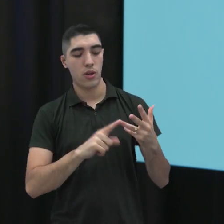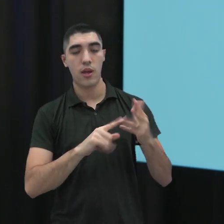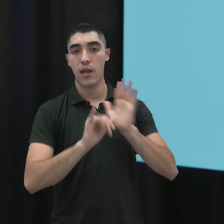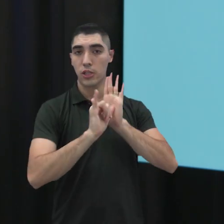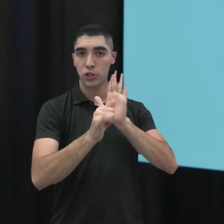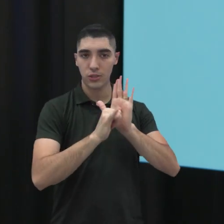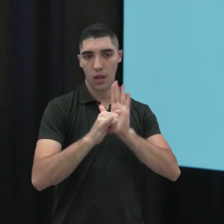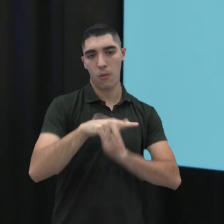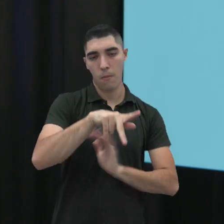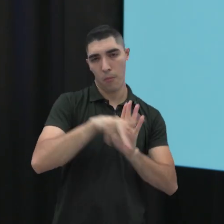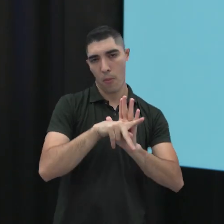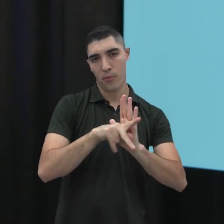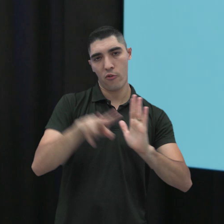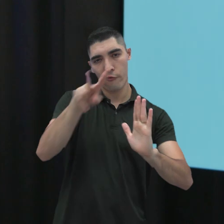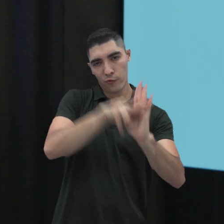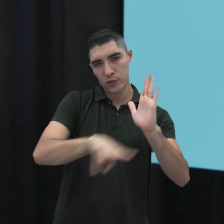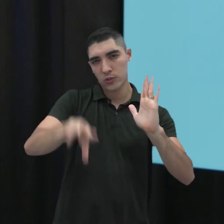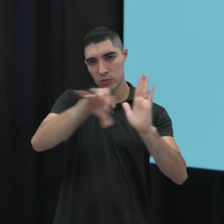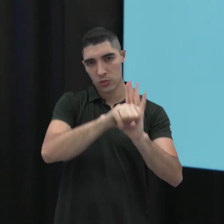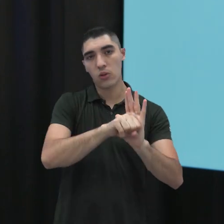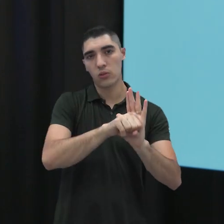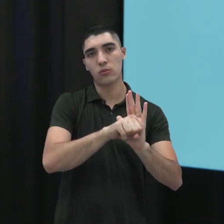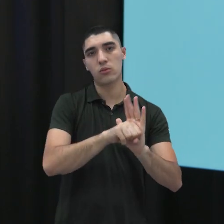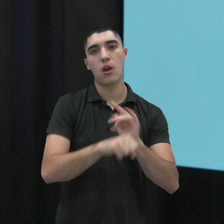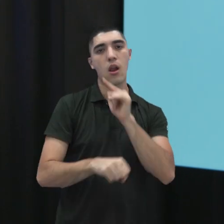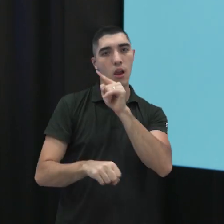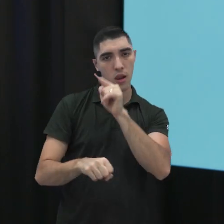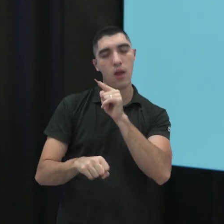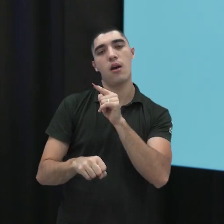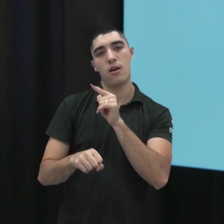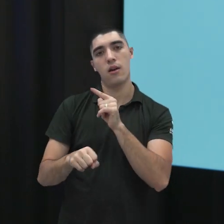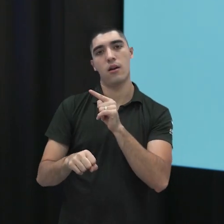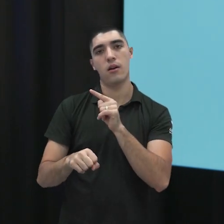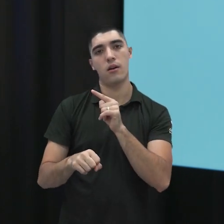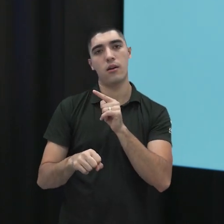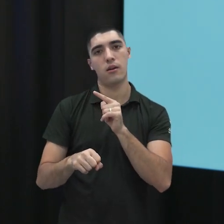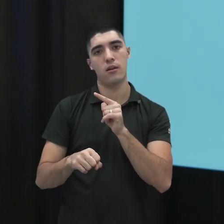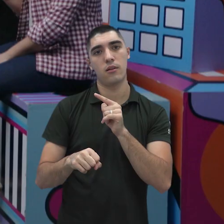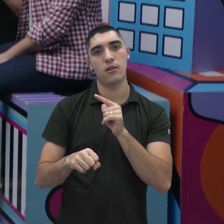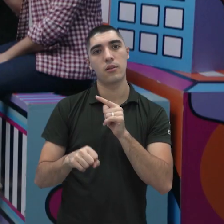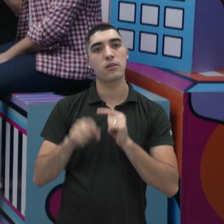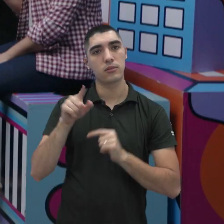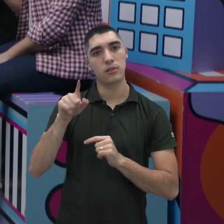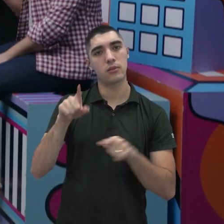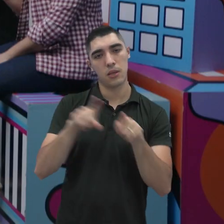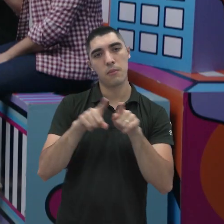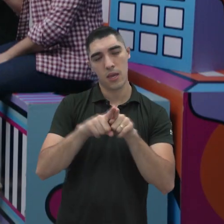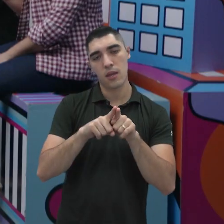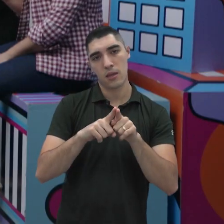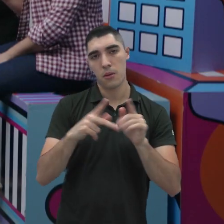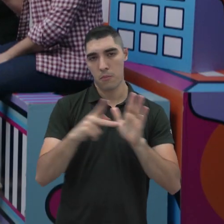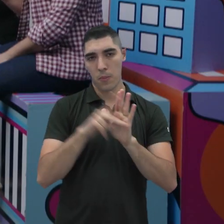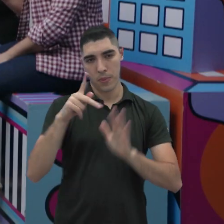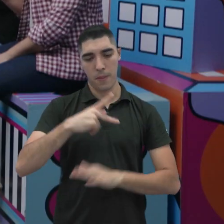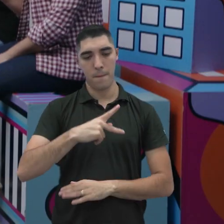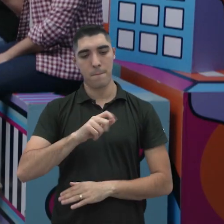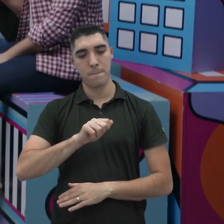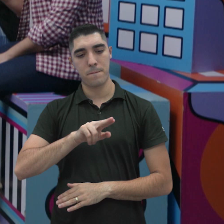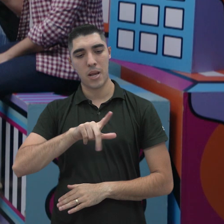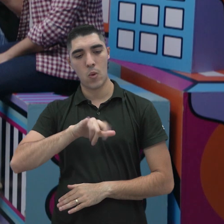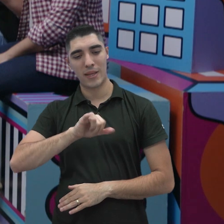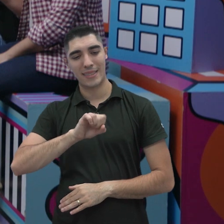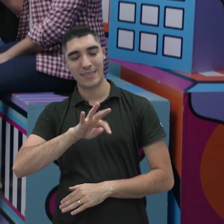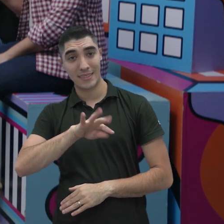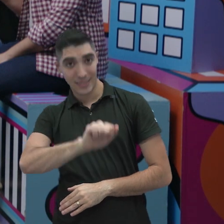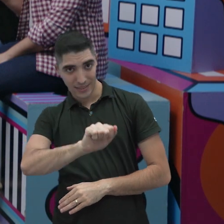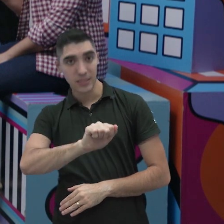artes visuais lá na Paulista, no Centro Cultural da Paulista. Excelente. Perfeito. Tá? Só entrar nas